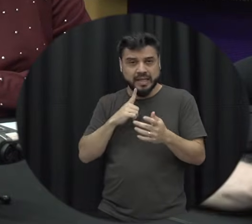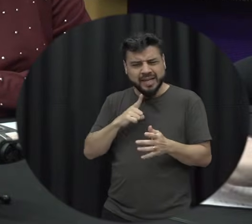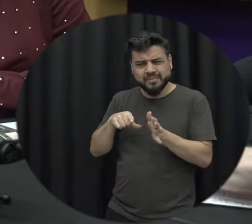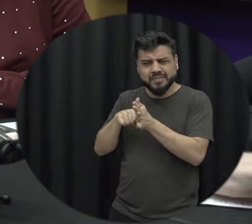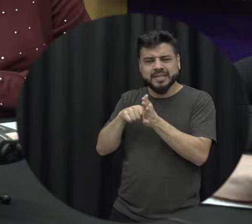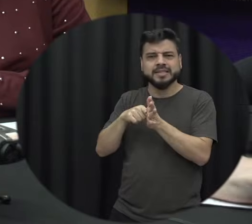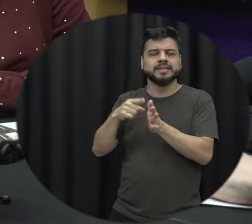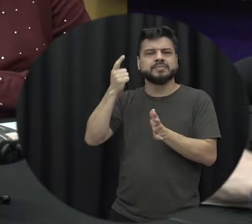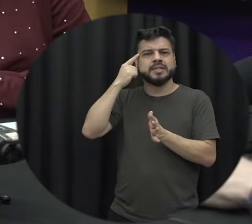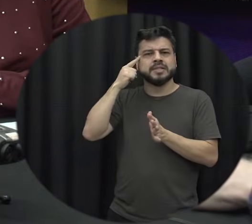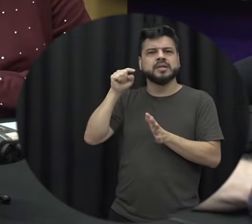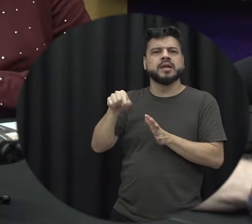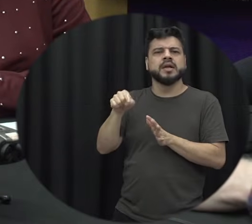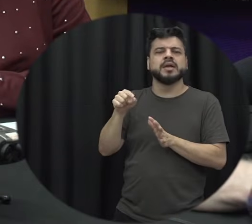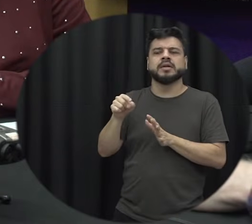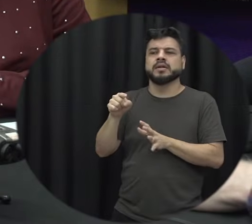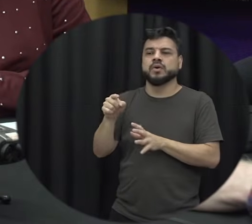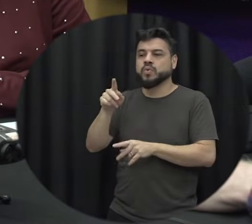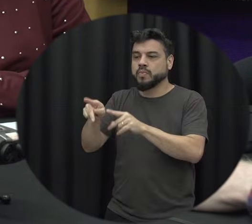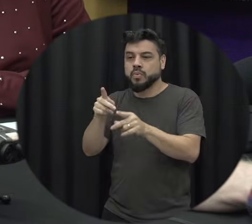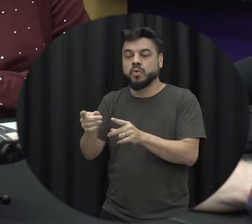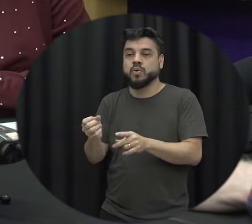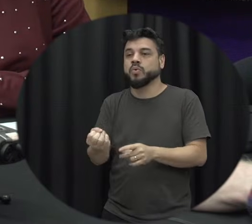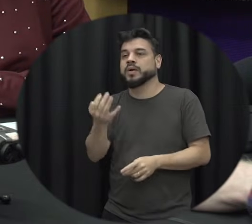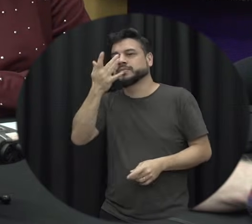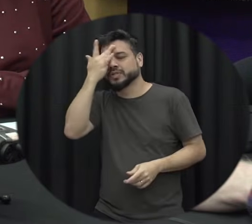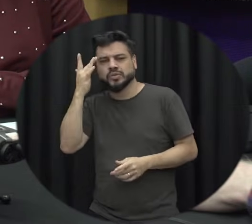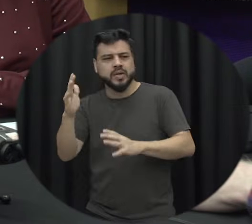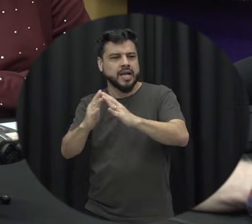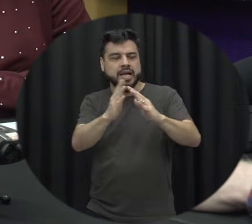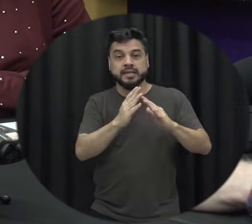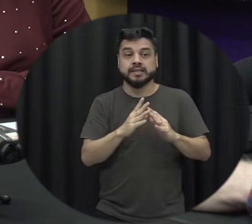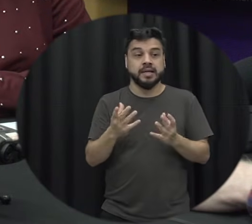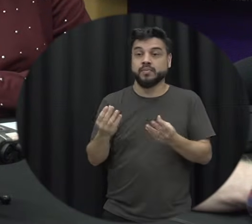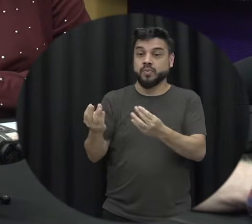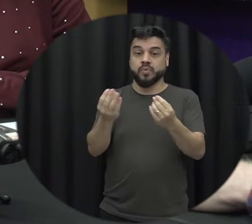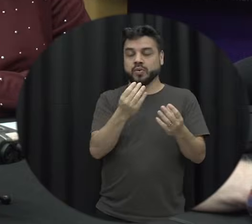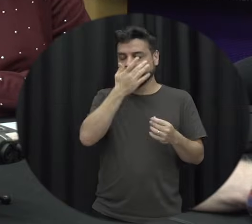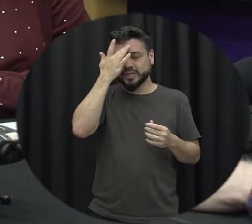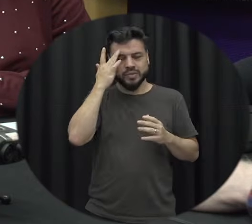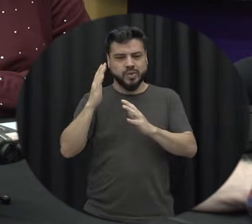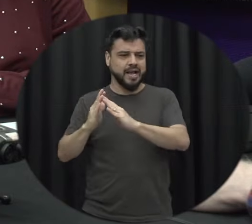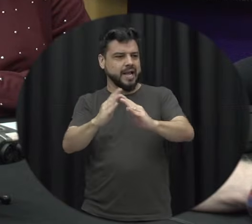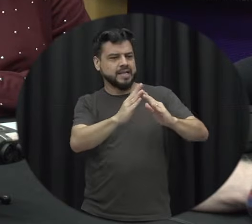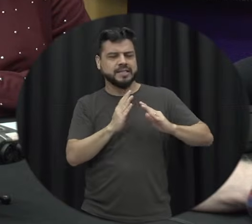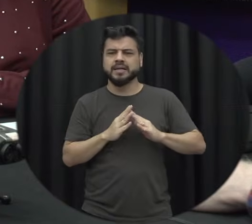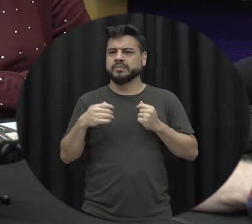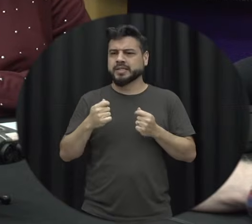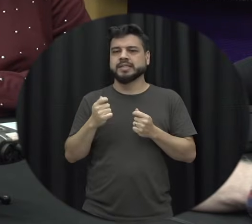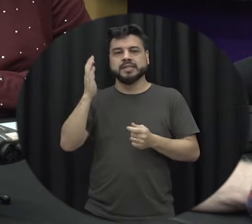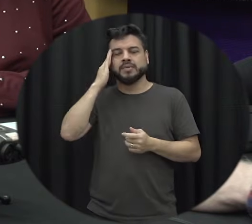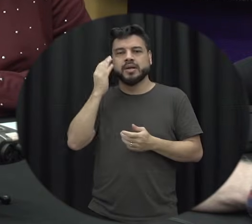administravam essa população? Porque eu imagino que se vive tanta gente junto, tem que ter uma administração nos